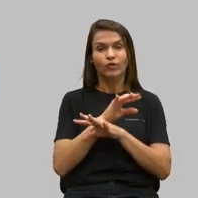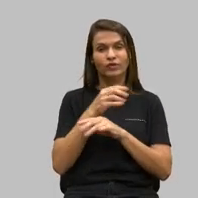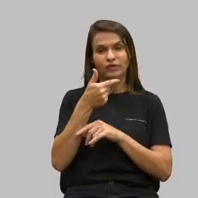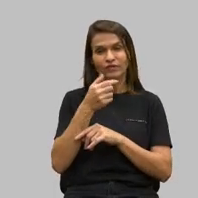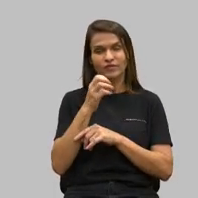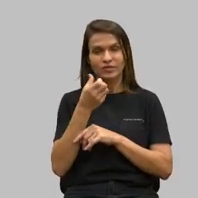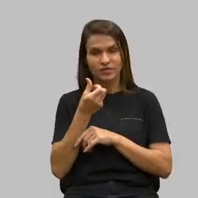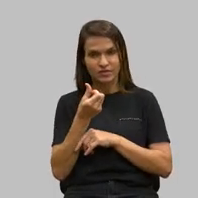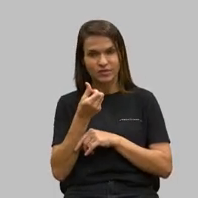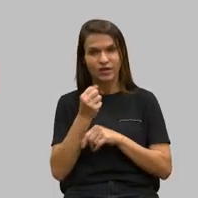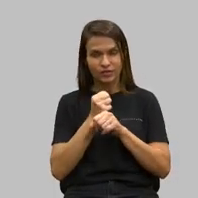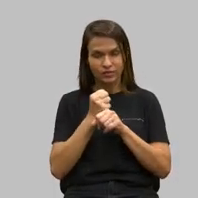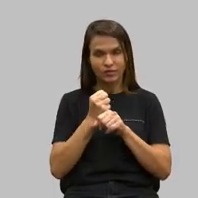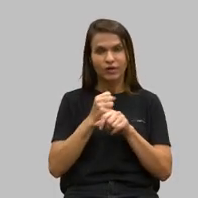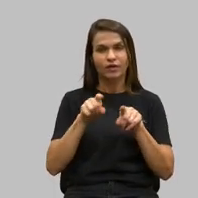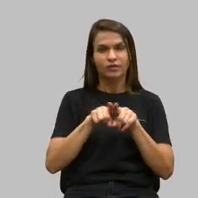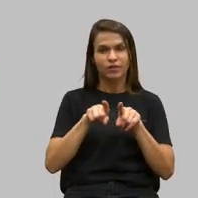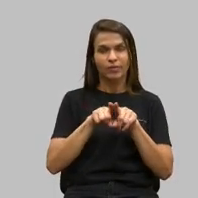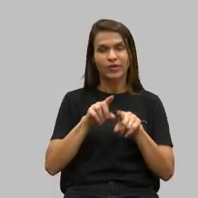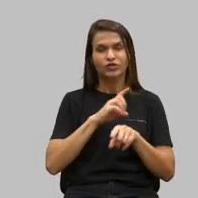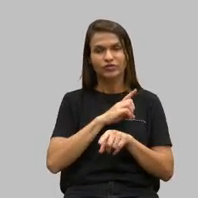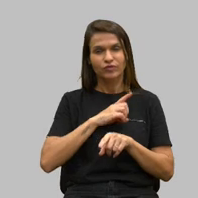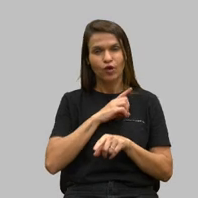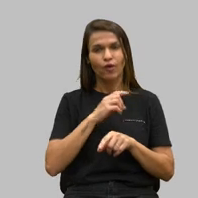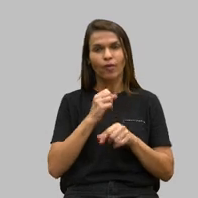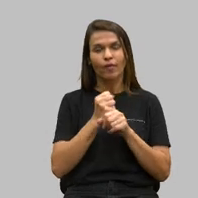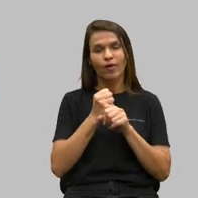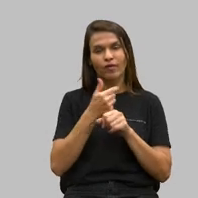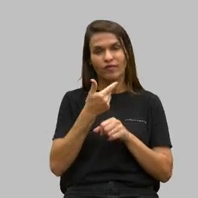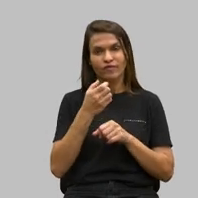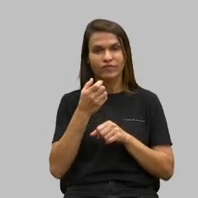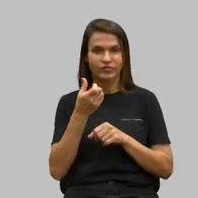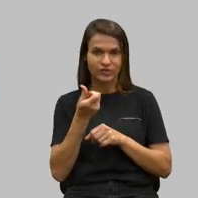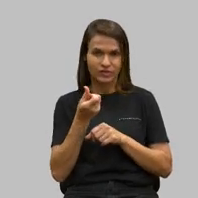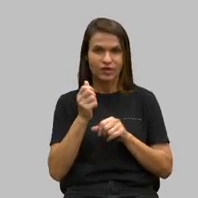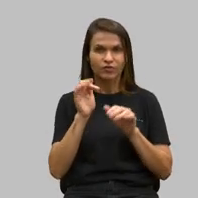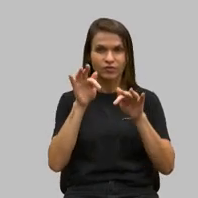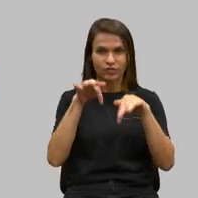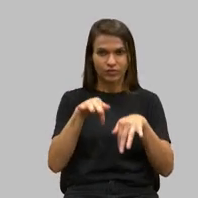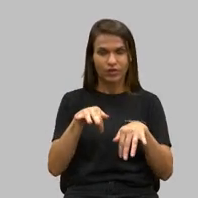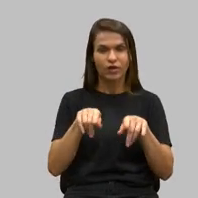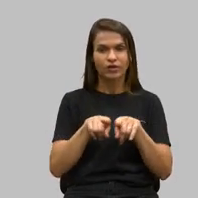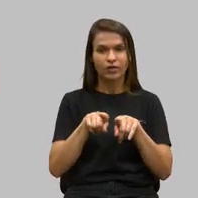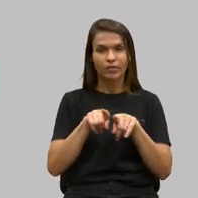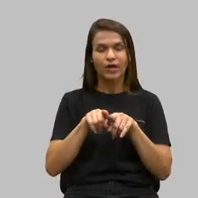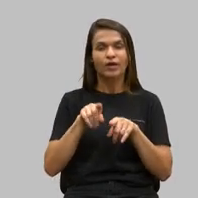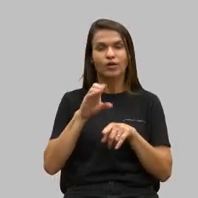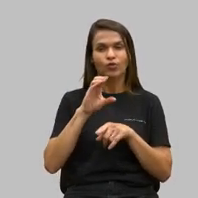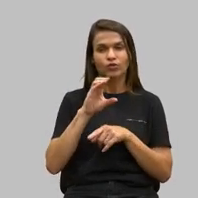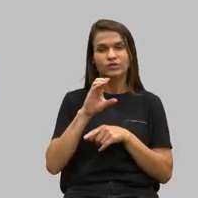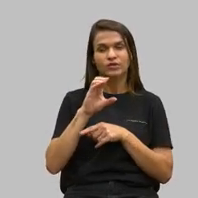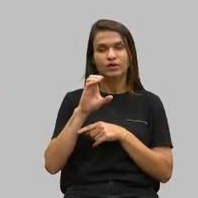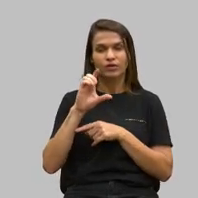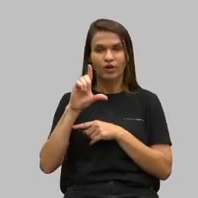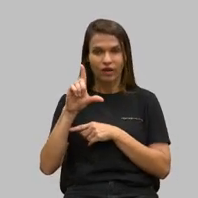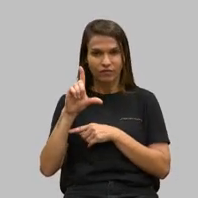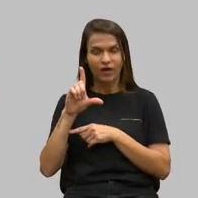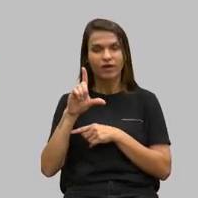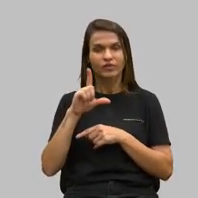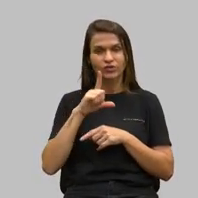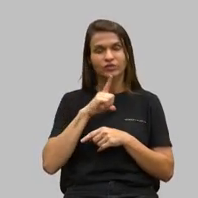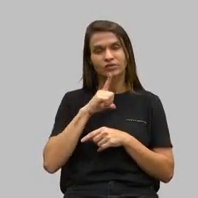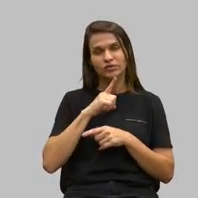Divinópolis em 26, e Conselho Lafayette hoje teve até um compor, porque nós estamos com um problema convencedor,